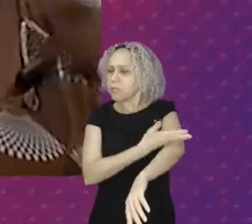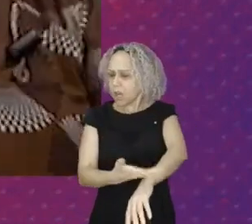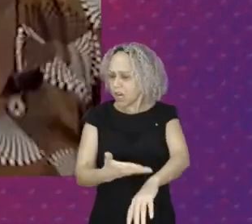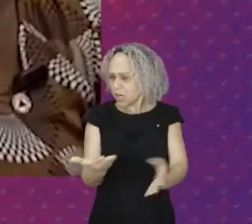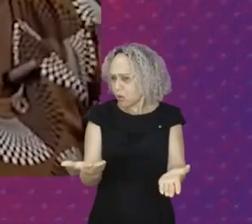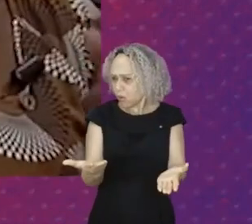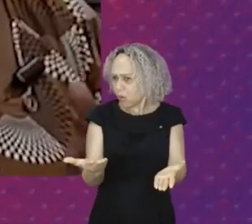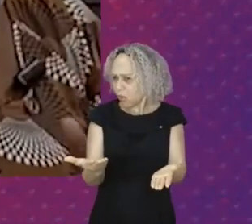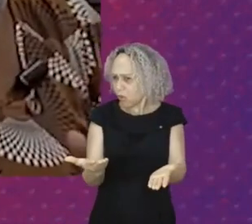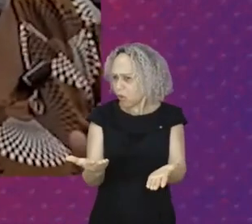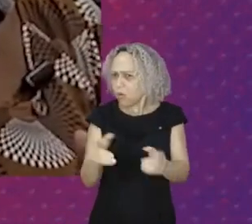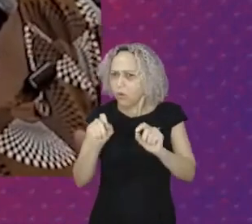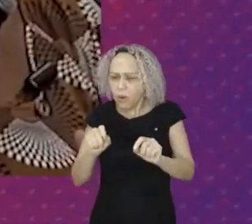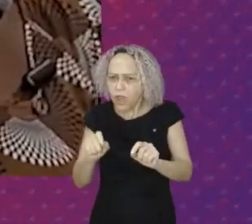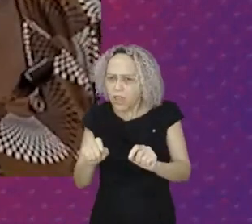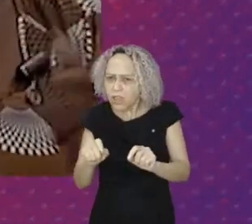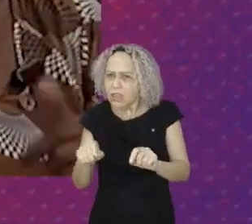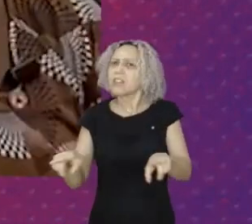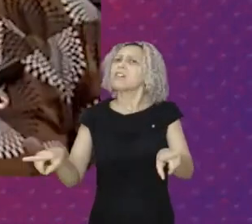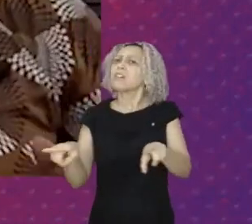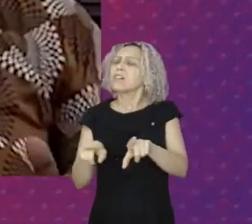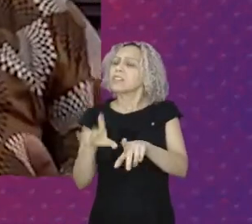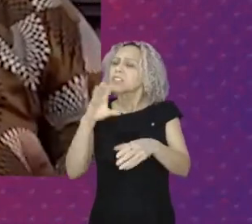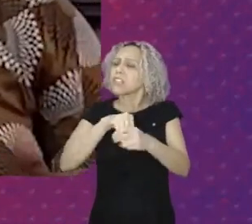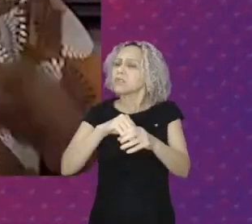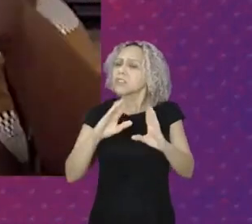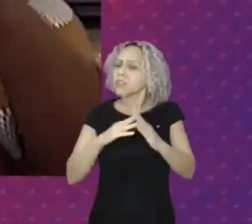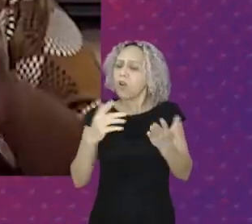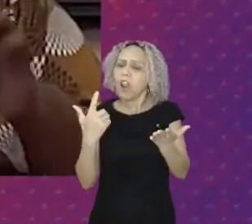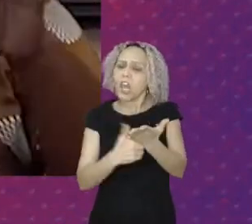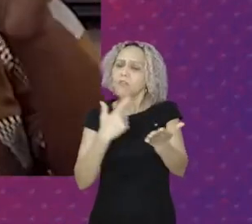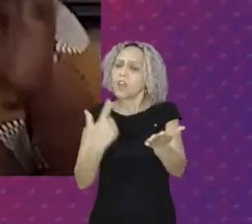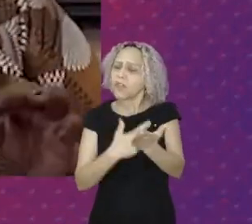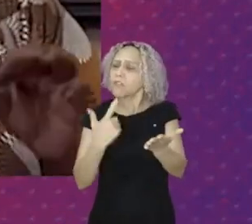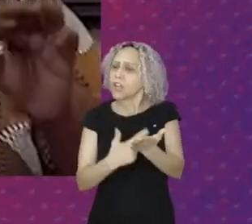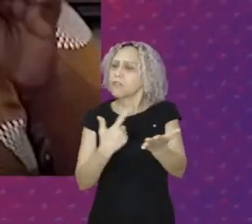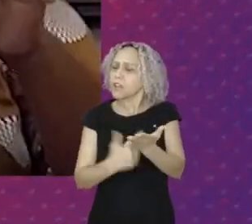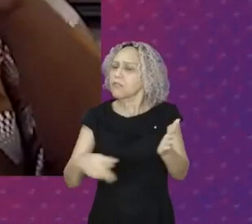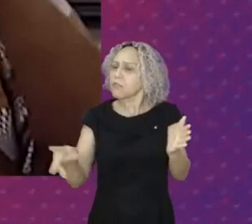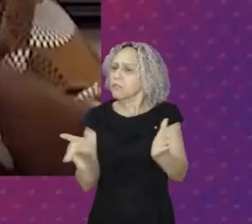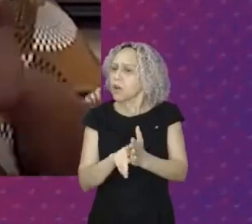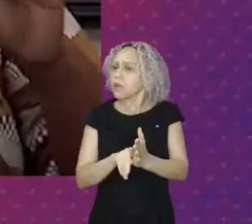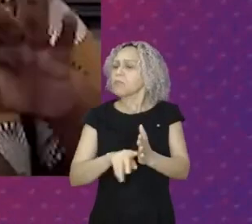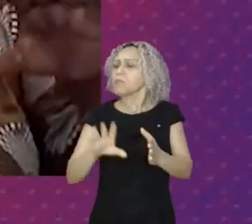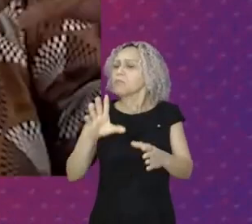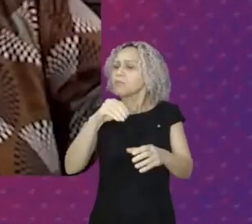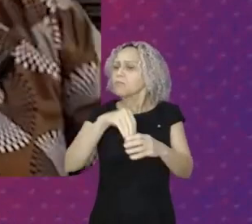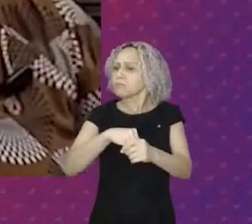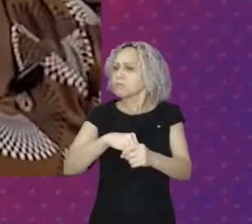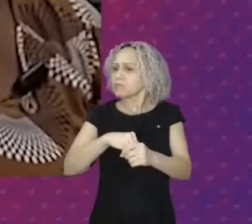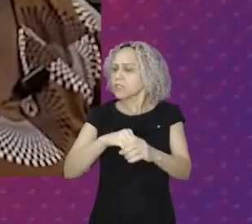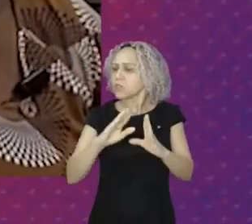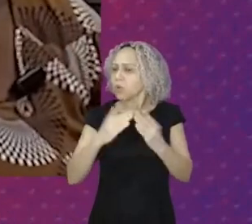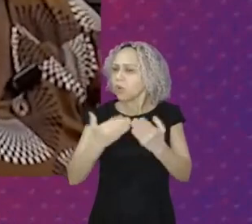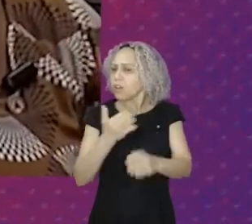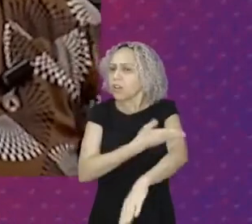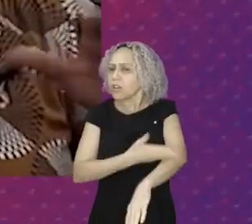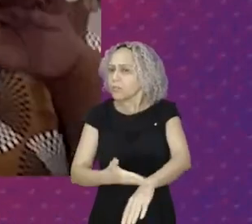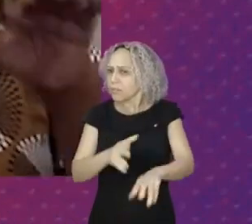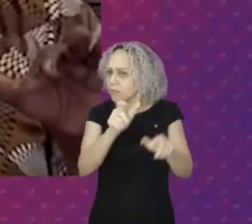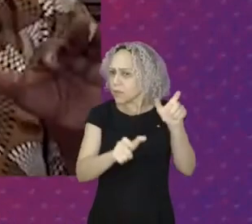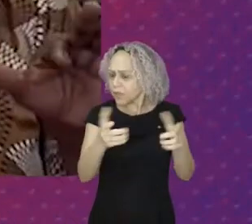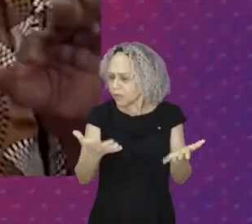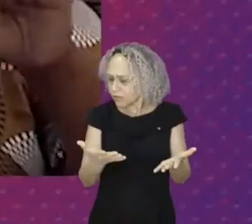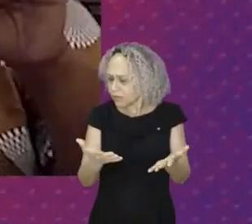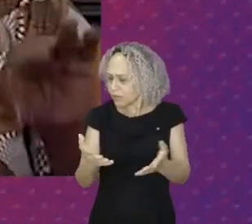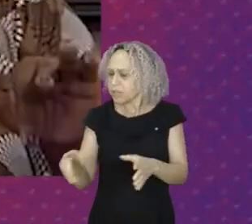ou que se interessam pela pauta dos direitos das mulheres. Tem uma literatura de mulheres negras maravilhosa, que